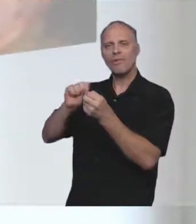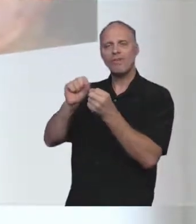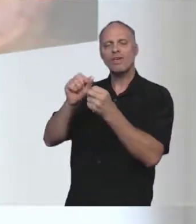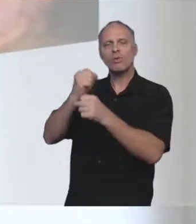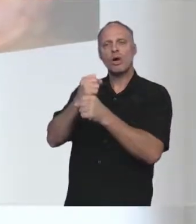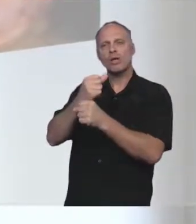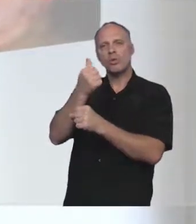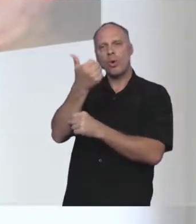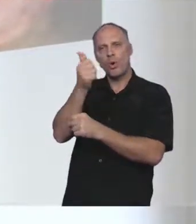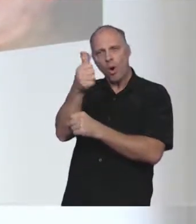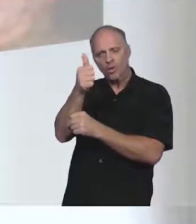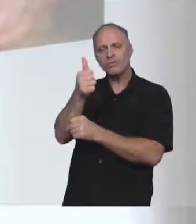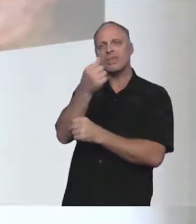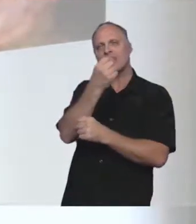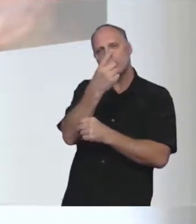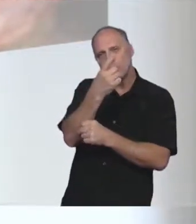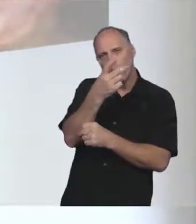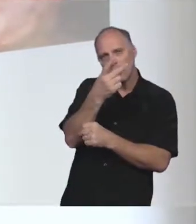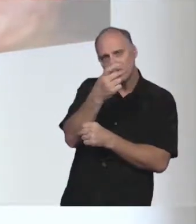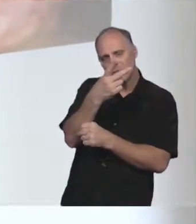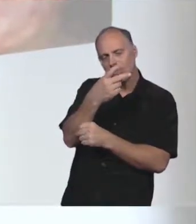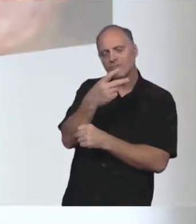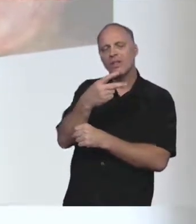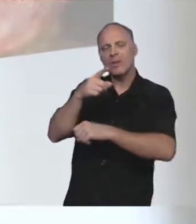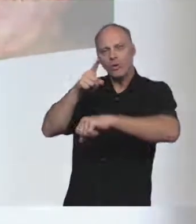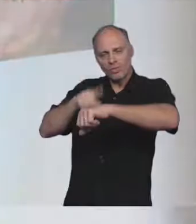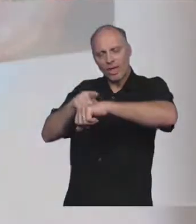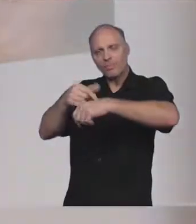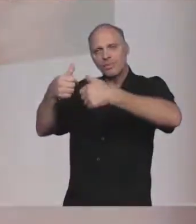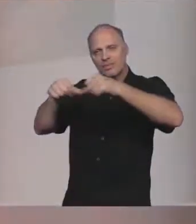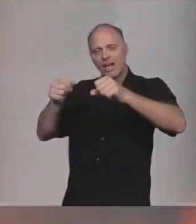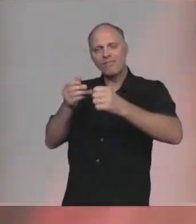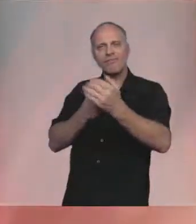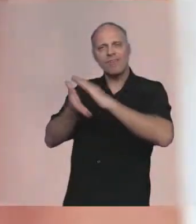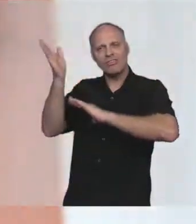para 2012, que é a época que eu estava indo